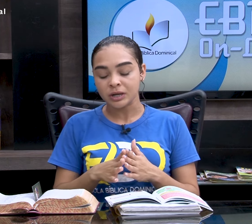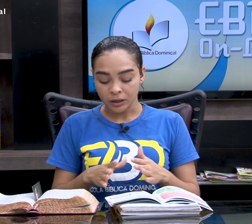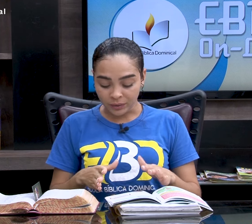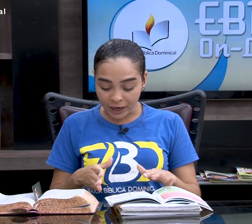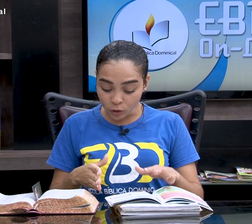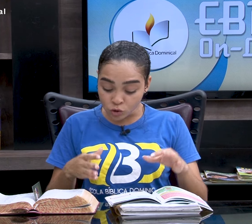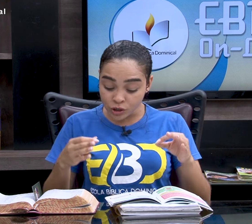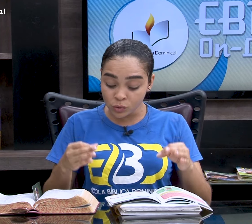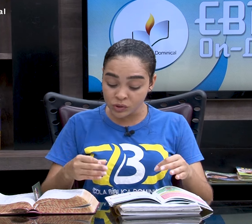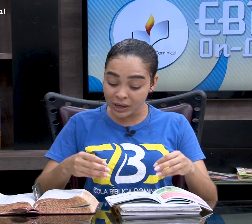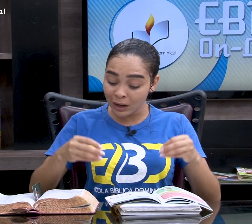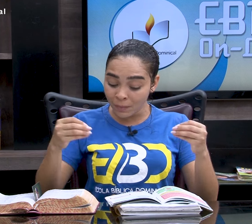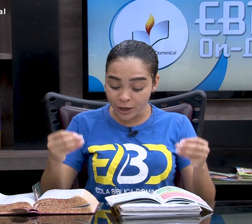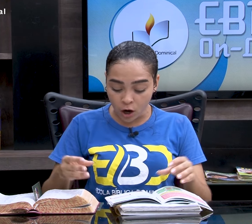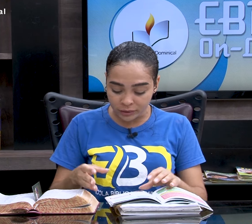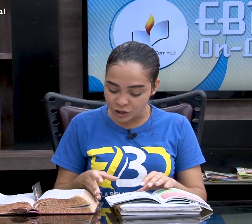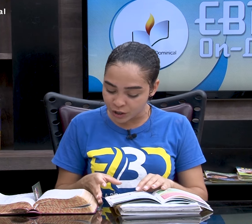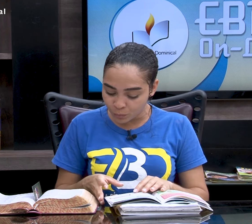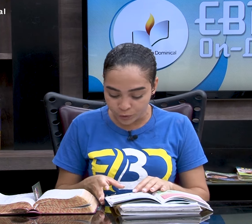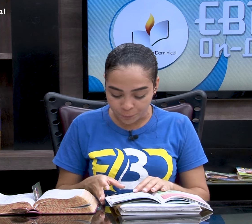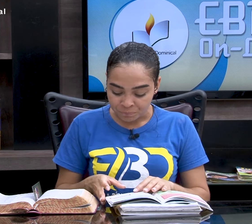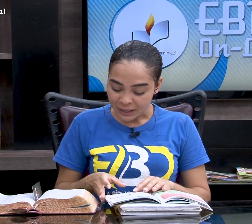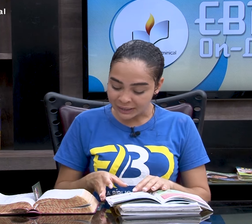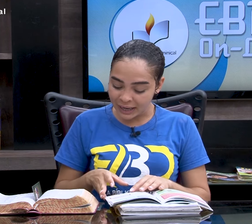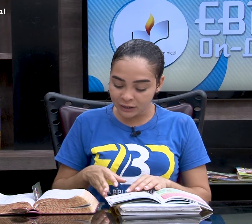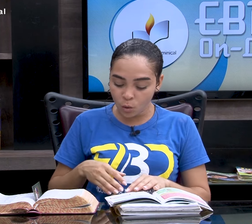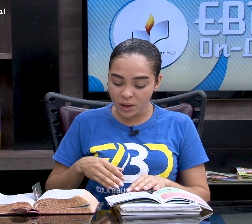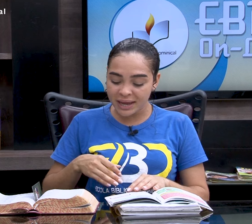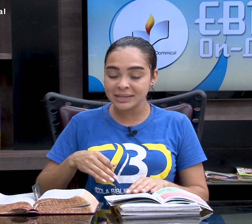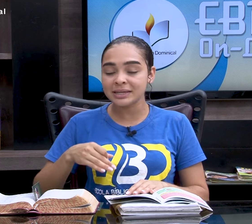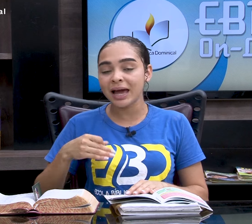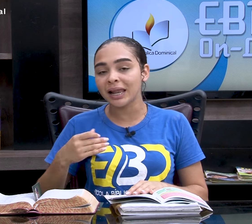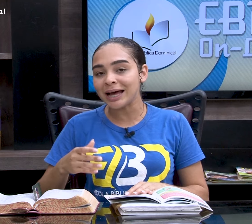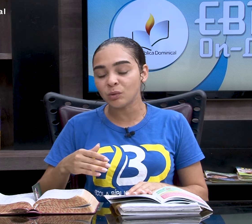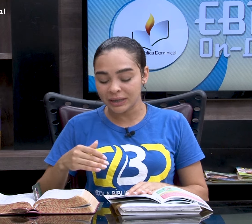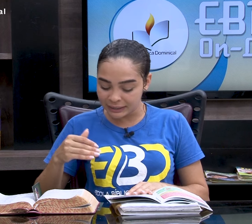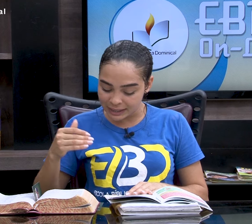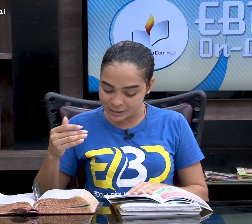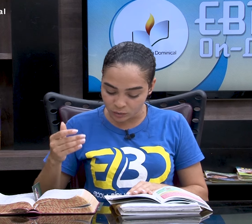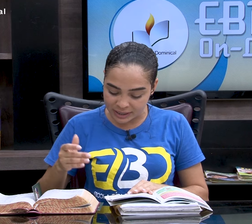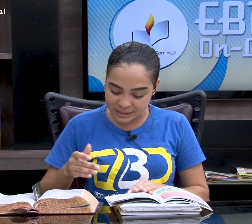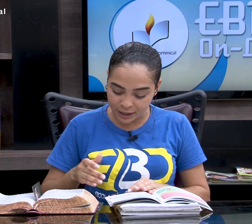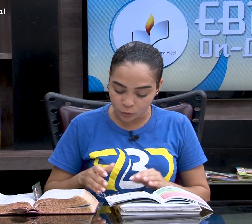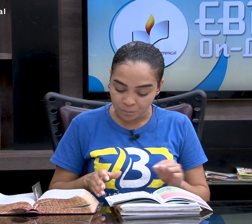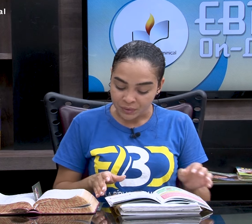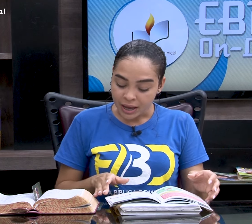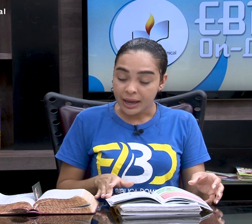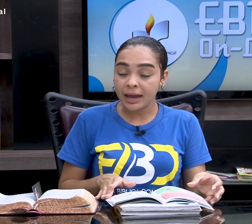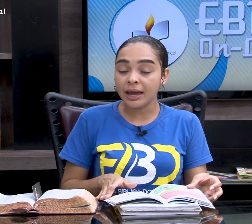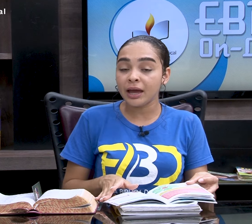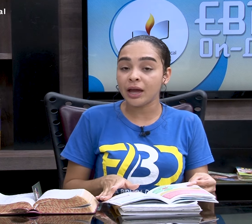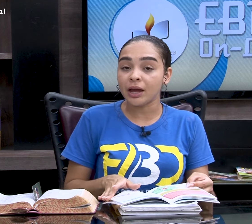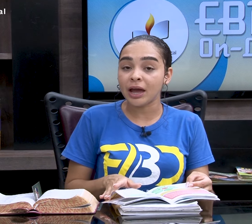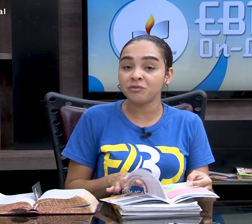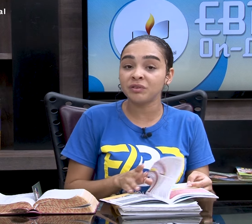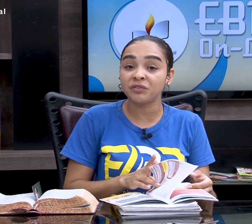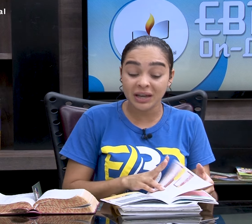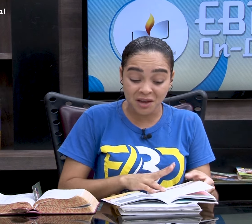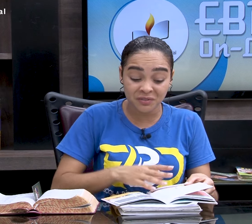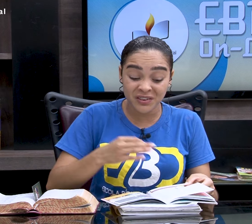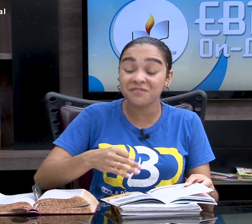vidas né então Jesus Ele é o maior testemunho né então esse relato aí da Tentação no deserto eh